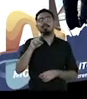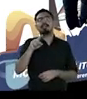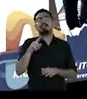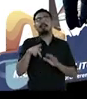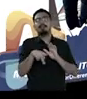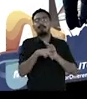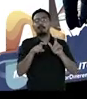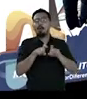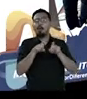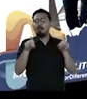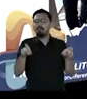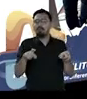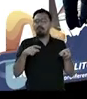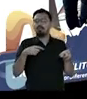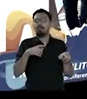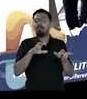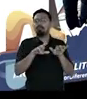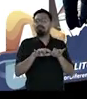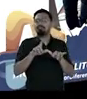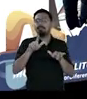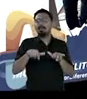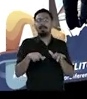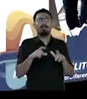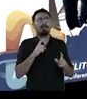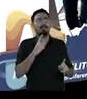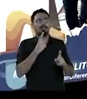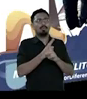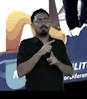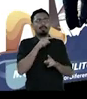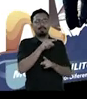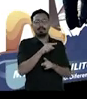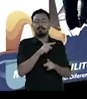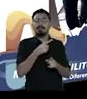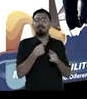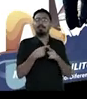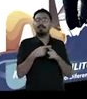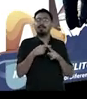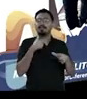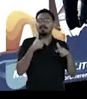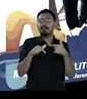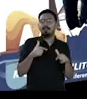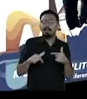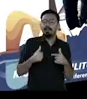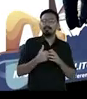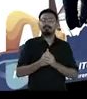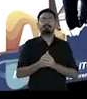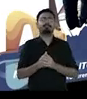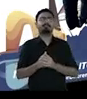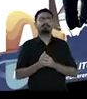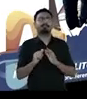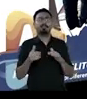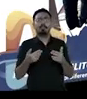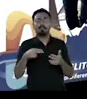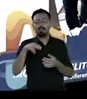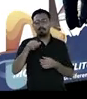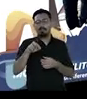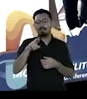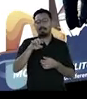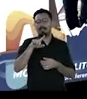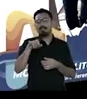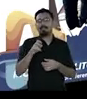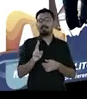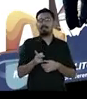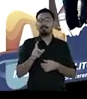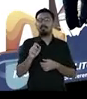e conheci ele por coincidência do trabalho, de prestação de serviço, e o senhor Nares, ele